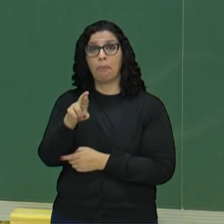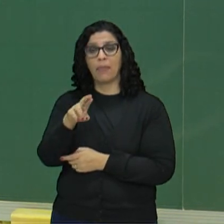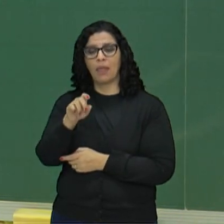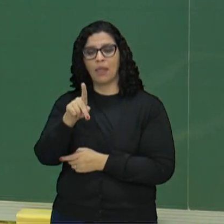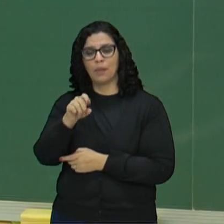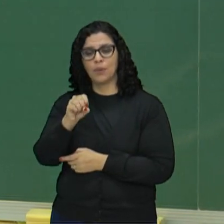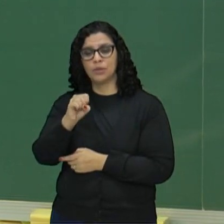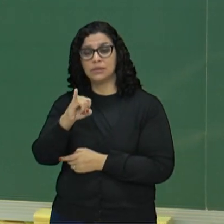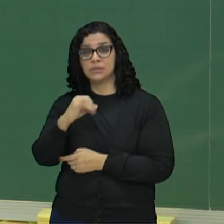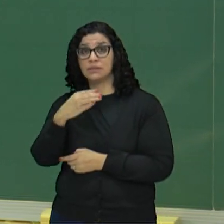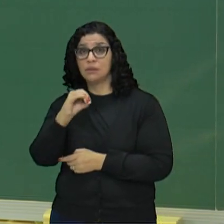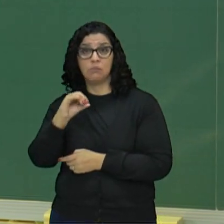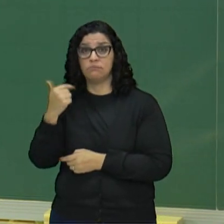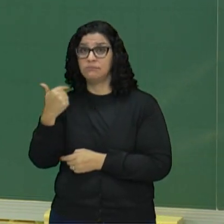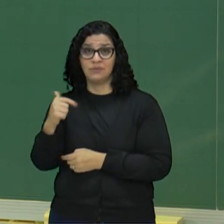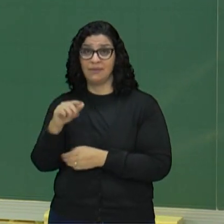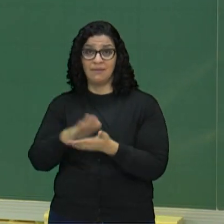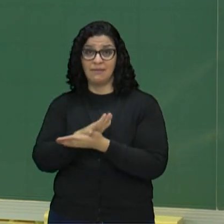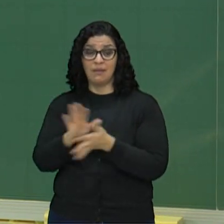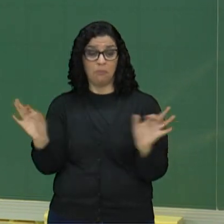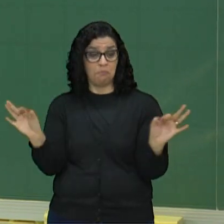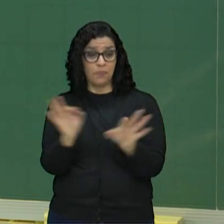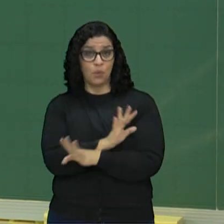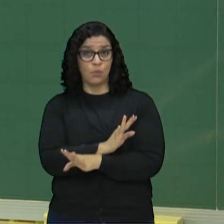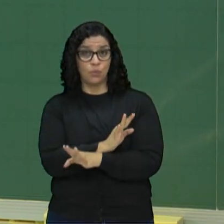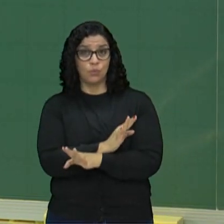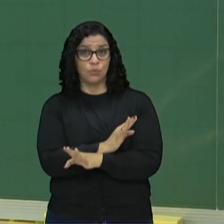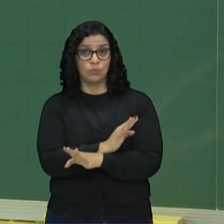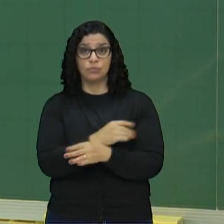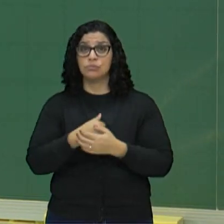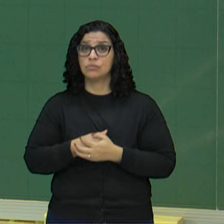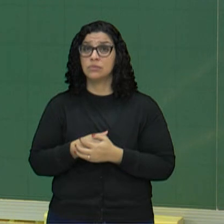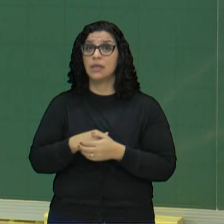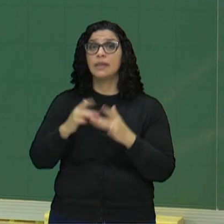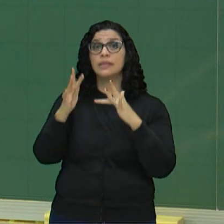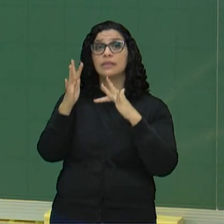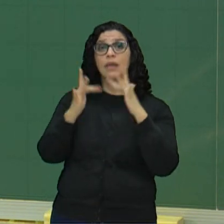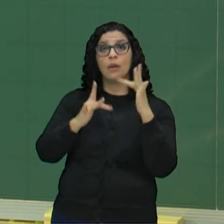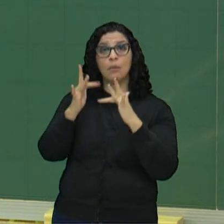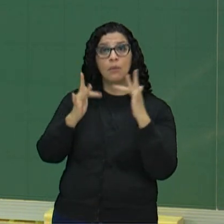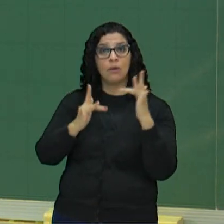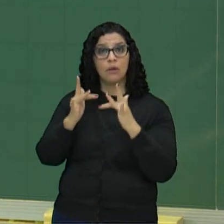não exige complemento, turma. O verbo namorar